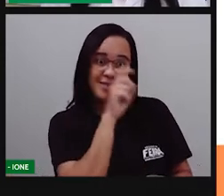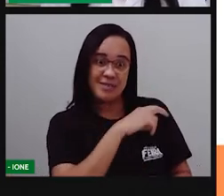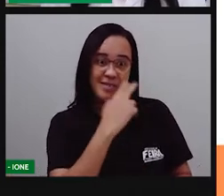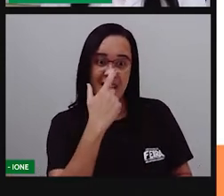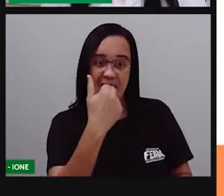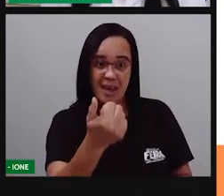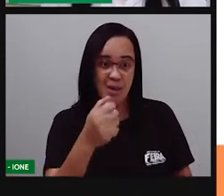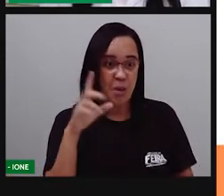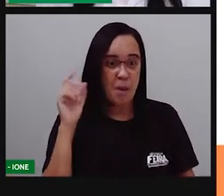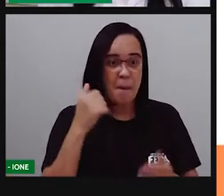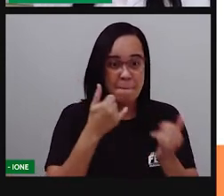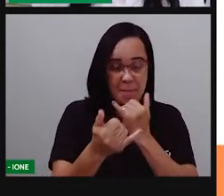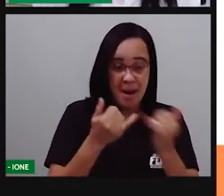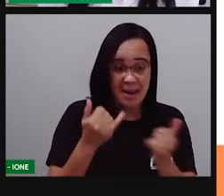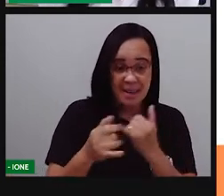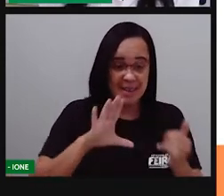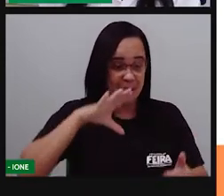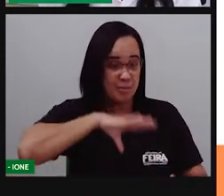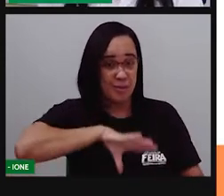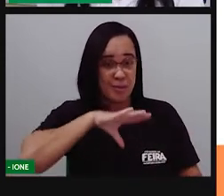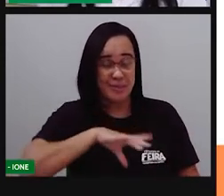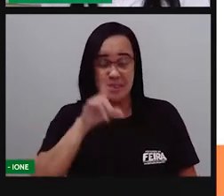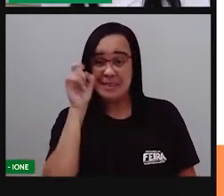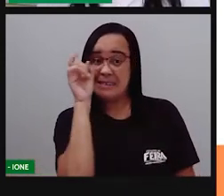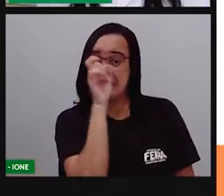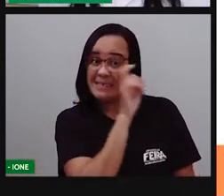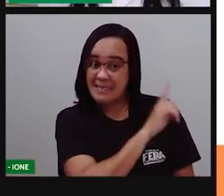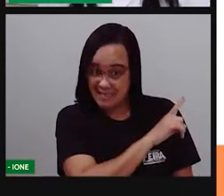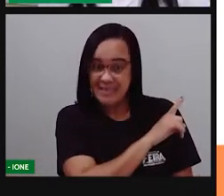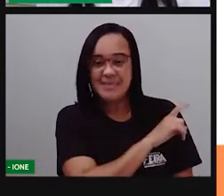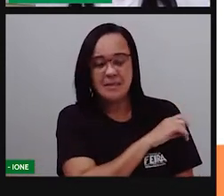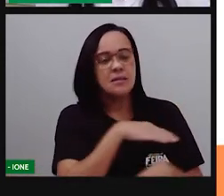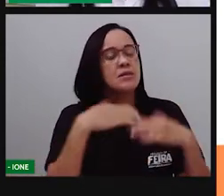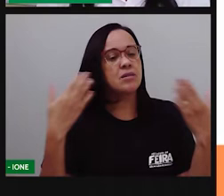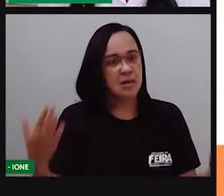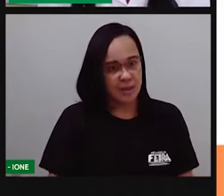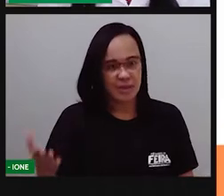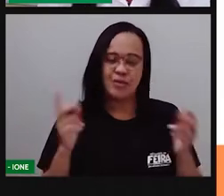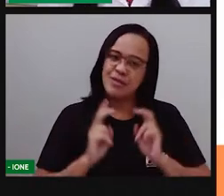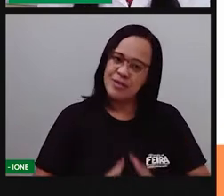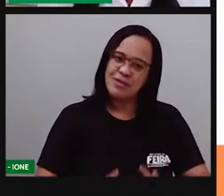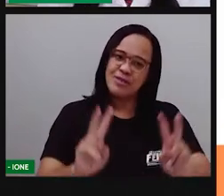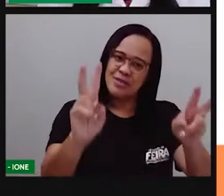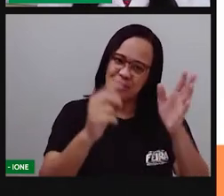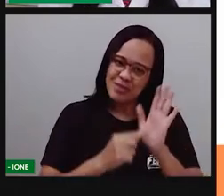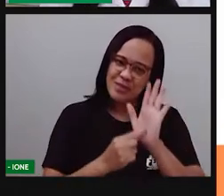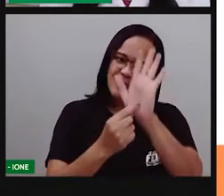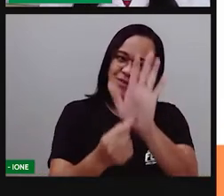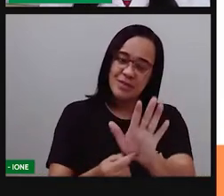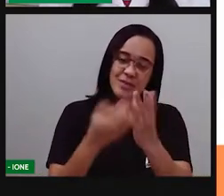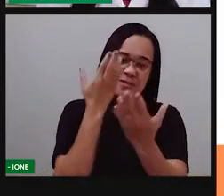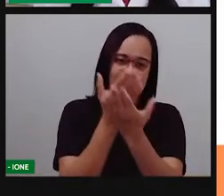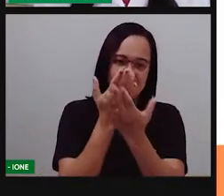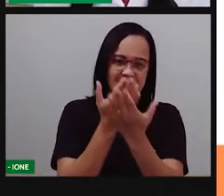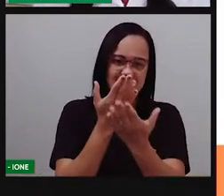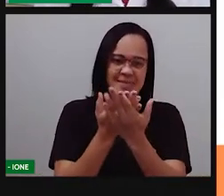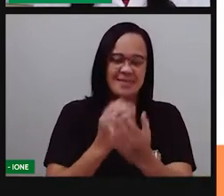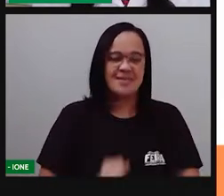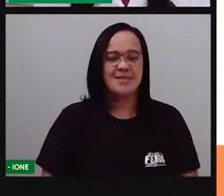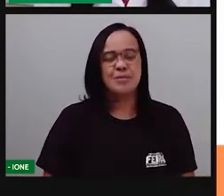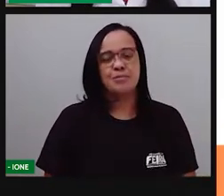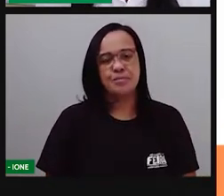a nossa é isso agora a gente vai continuar dessa abordagem né Carla bom